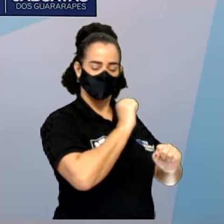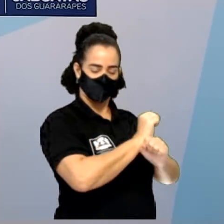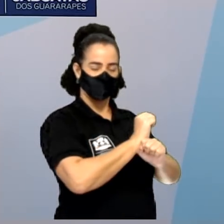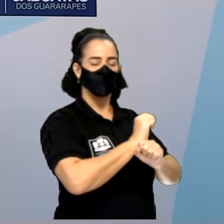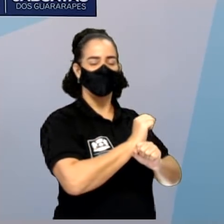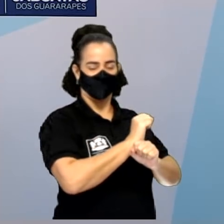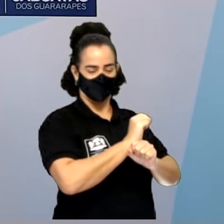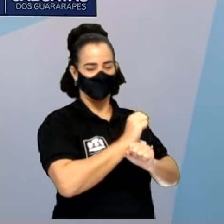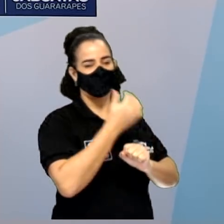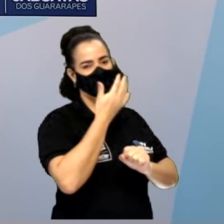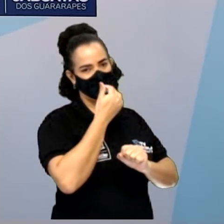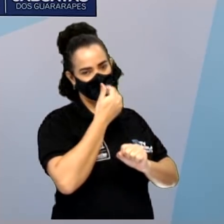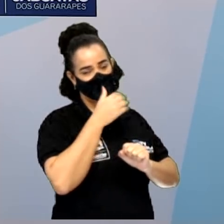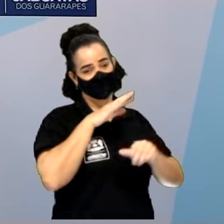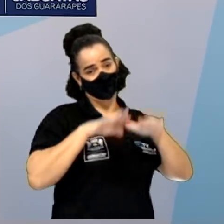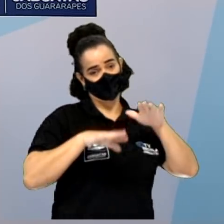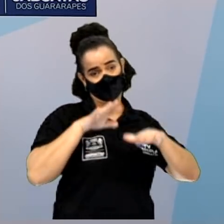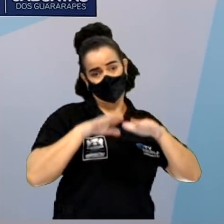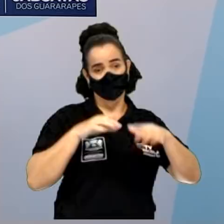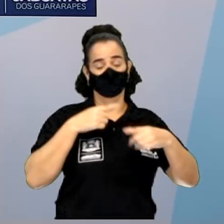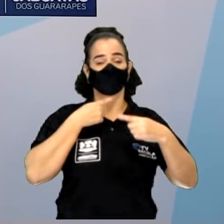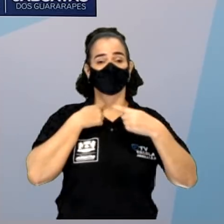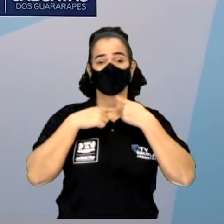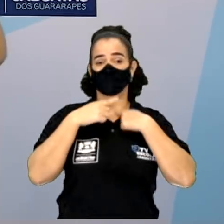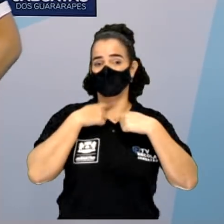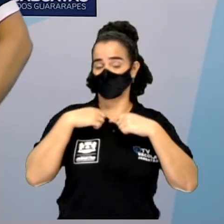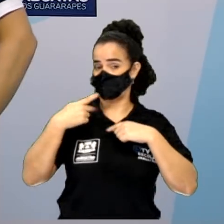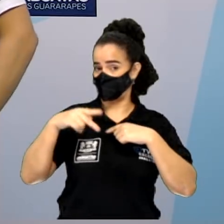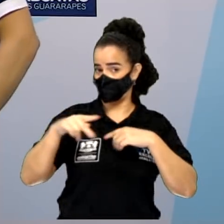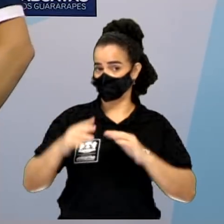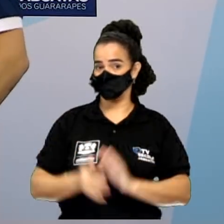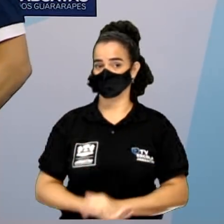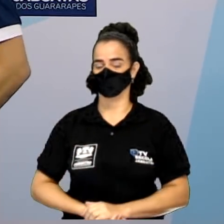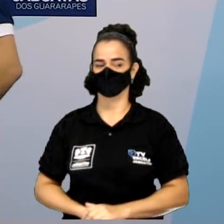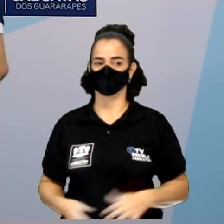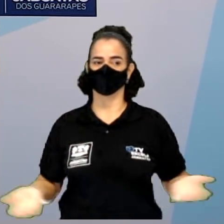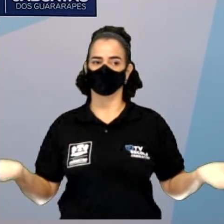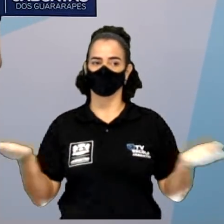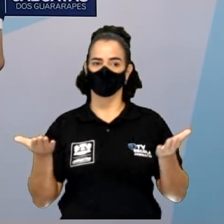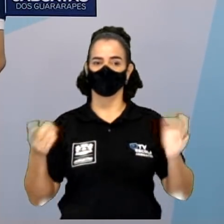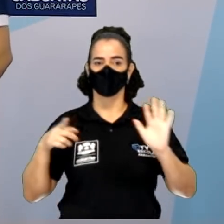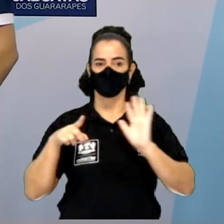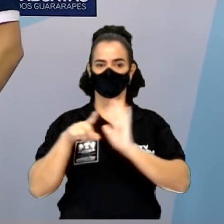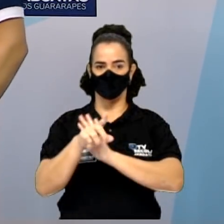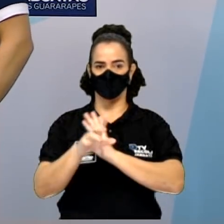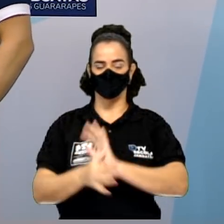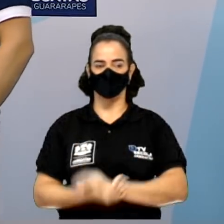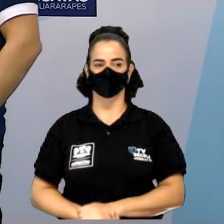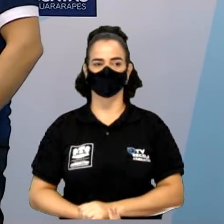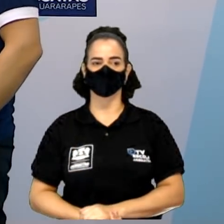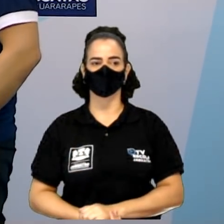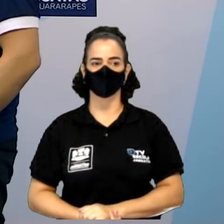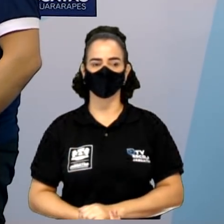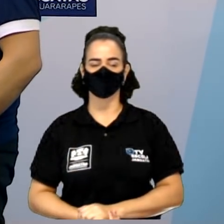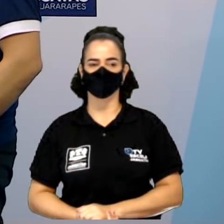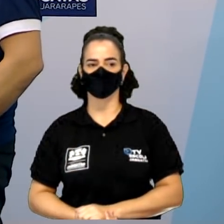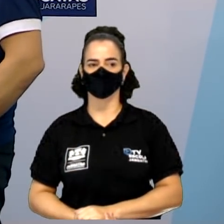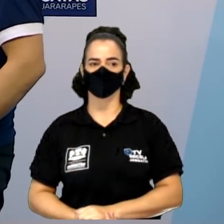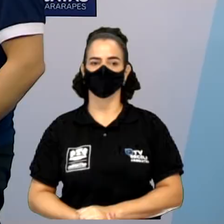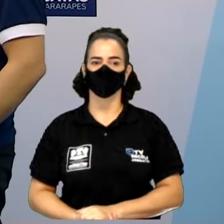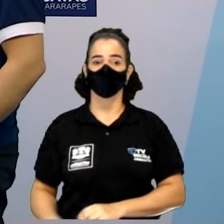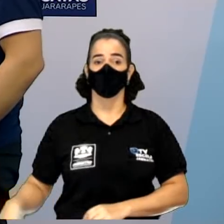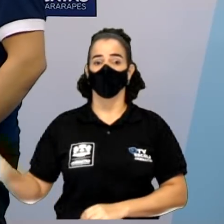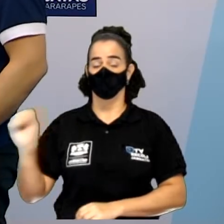alimentação de acordo com o seu desejo, né? Bom, então vamos aí para a questão agora. Questão 8. Em relação